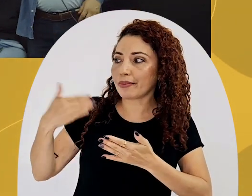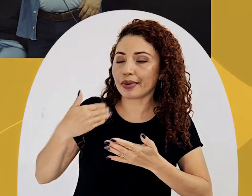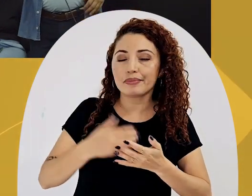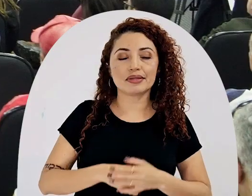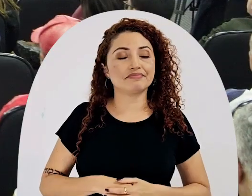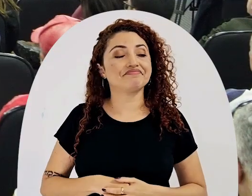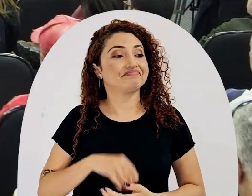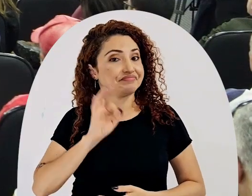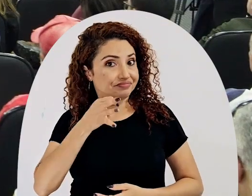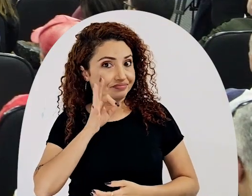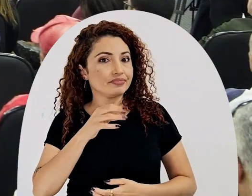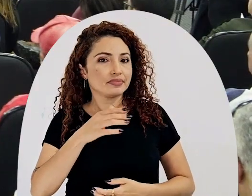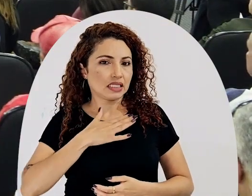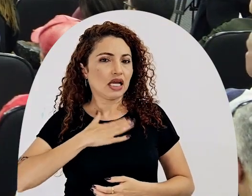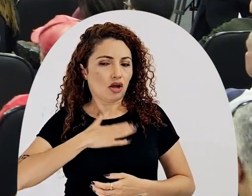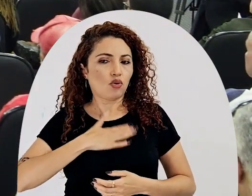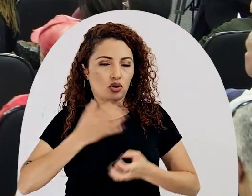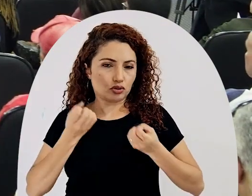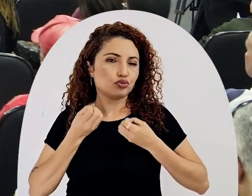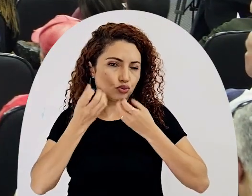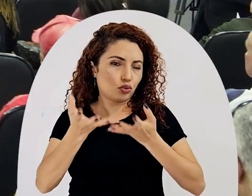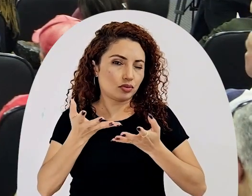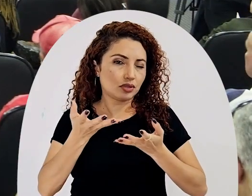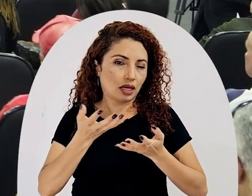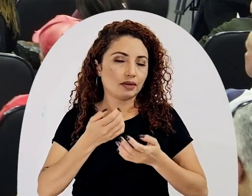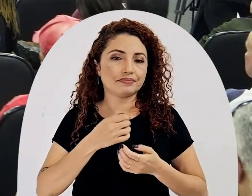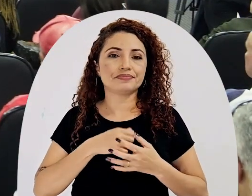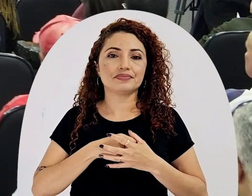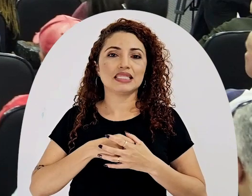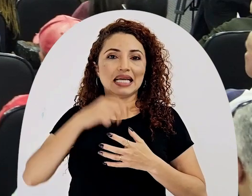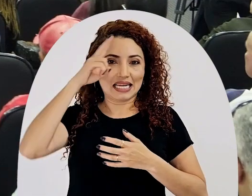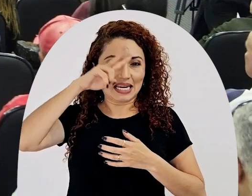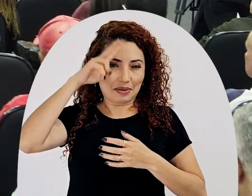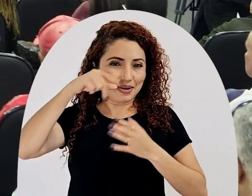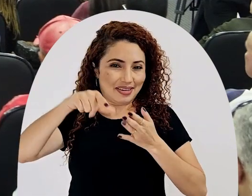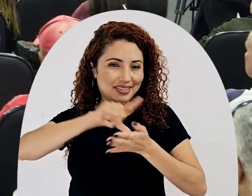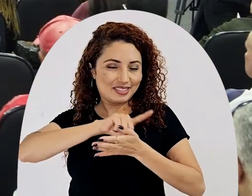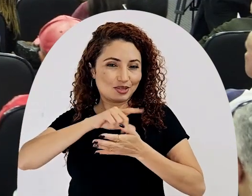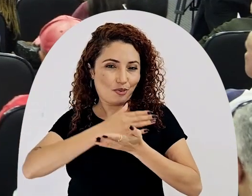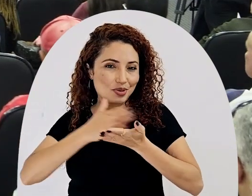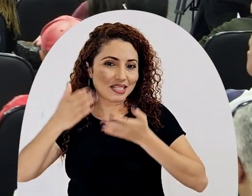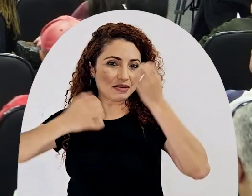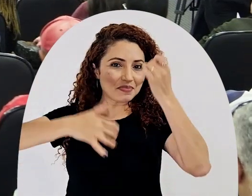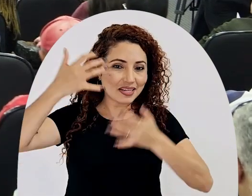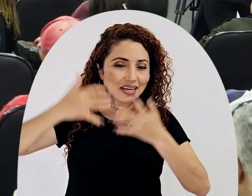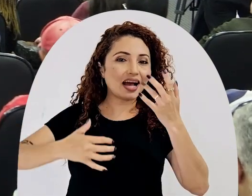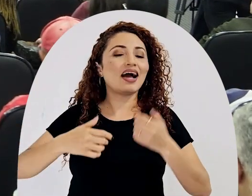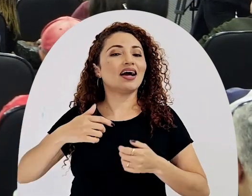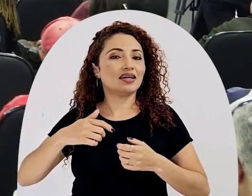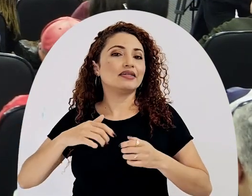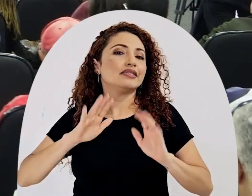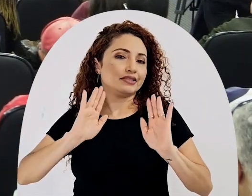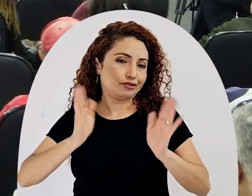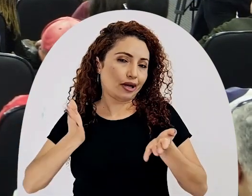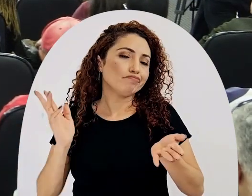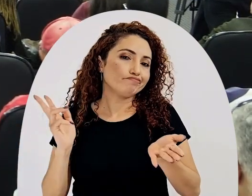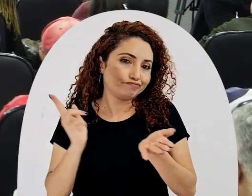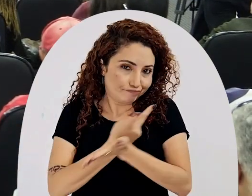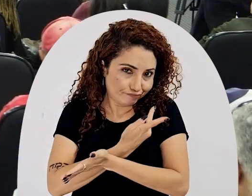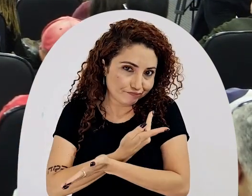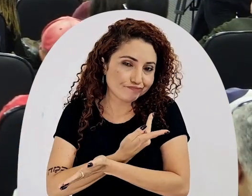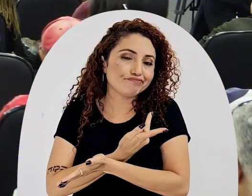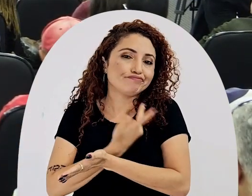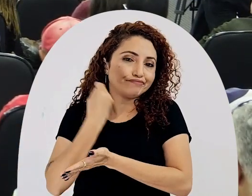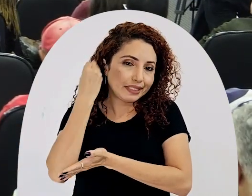passa, né? Sim, eu gosto de trazer um caso. Lembra lá no começo, quando comecei a dialogar com vocês, que eu já passei por